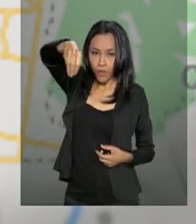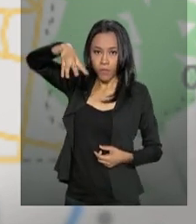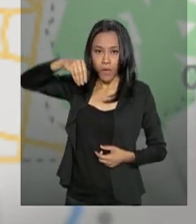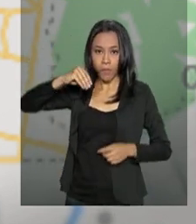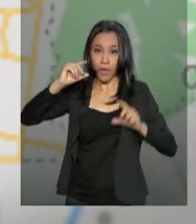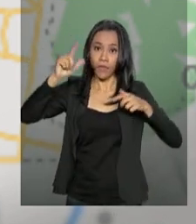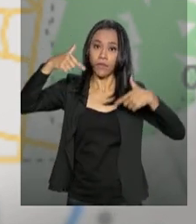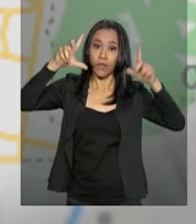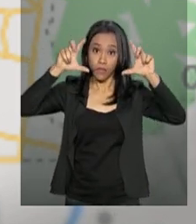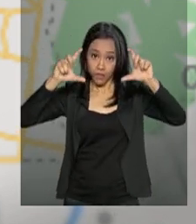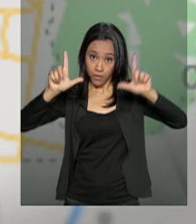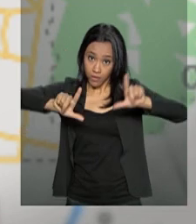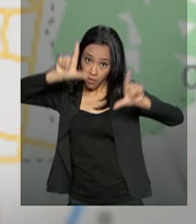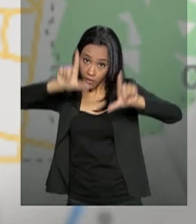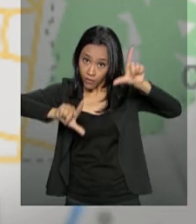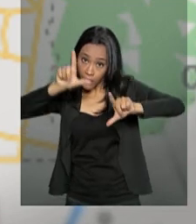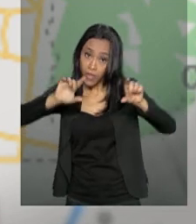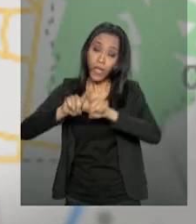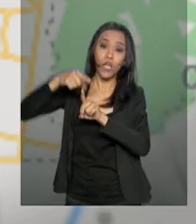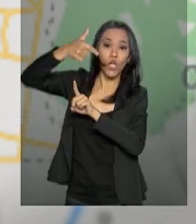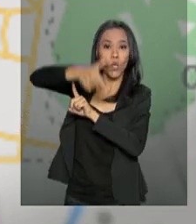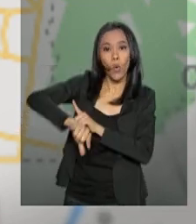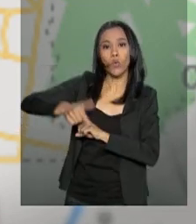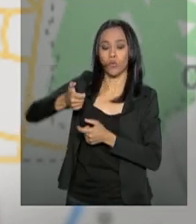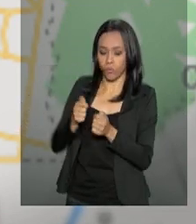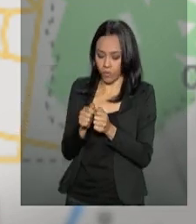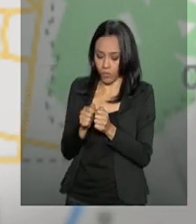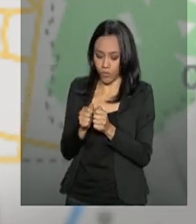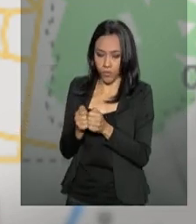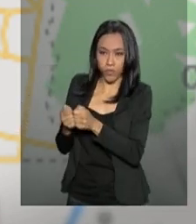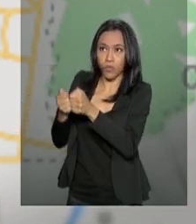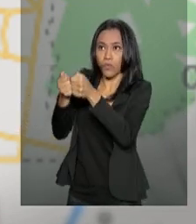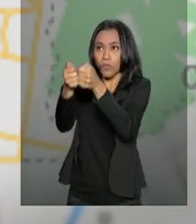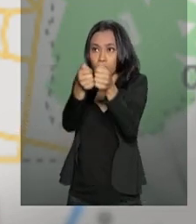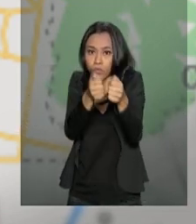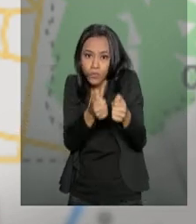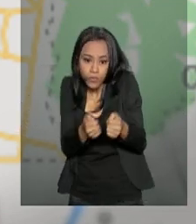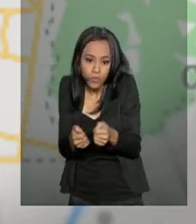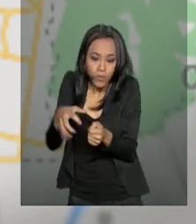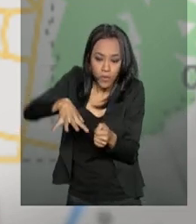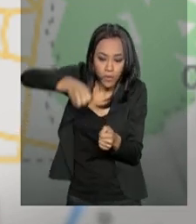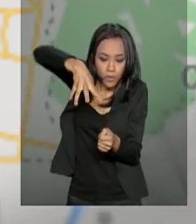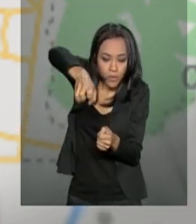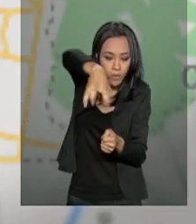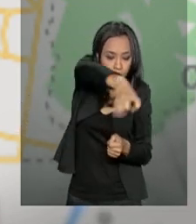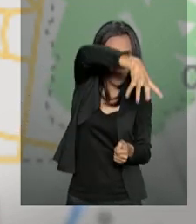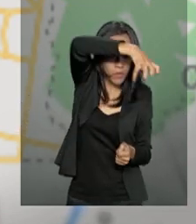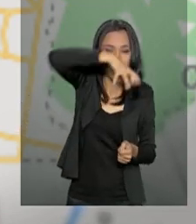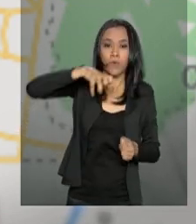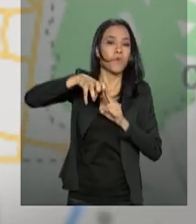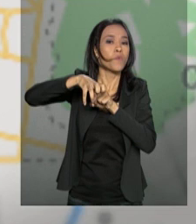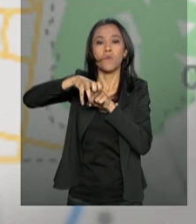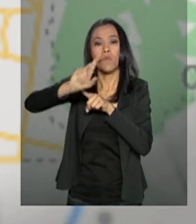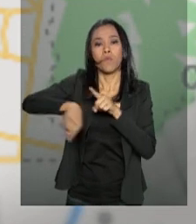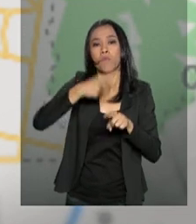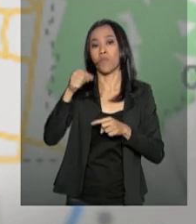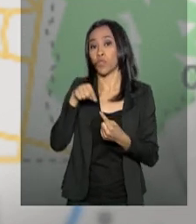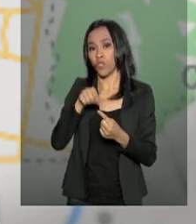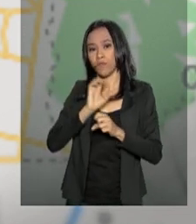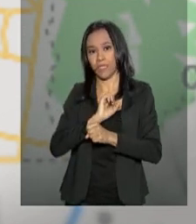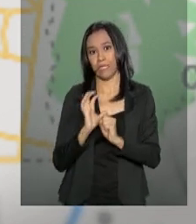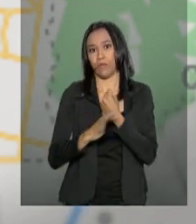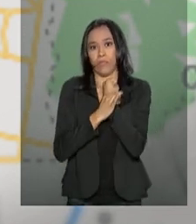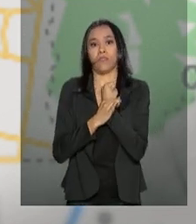e um drone da força aérea que vai prover imagens para estruturas de inteligência de segurança e é esse